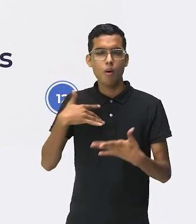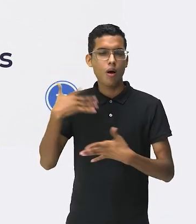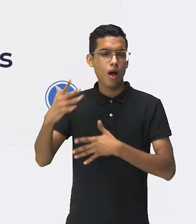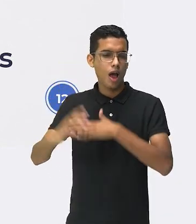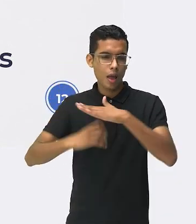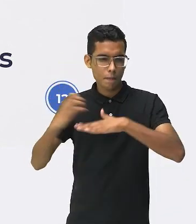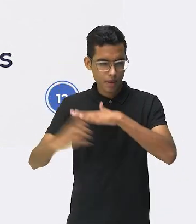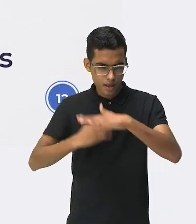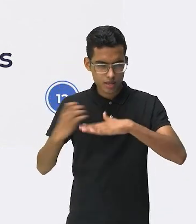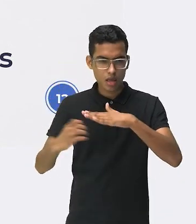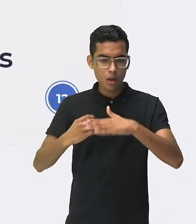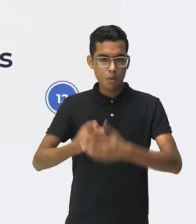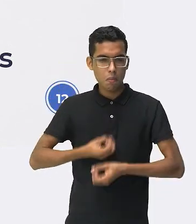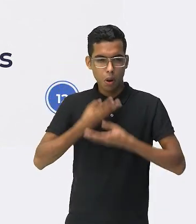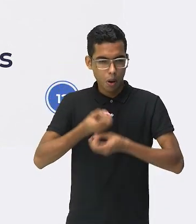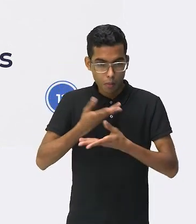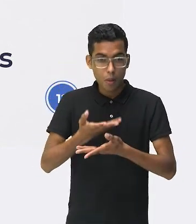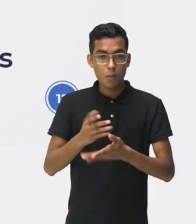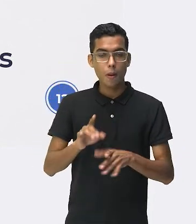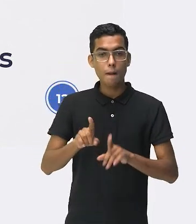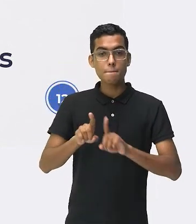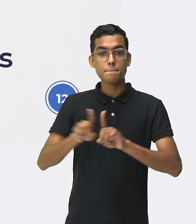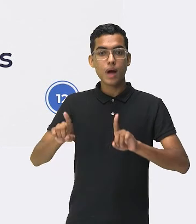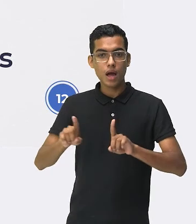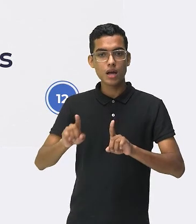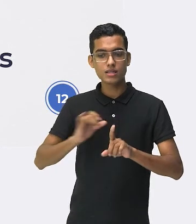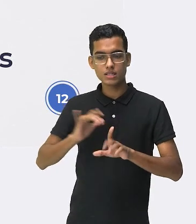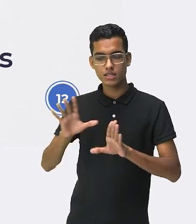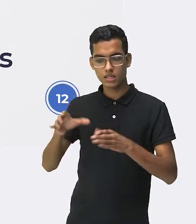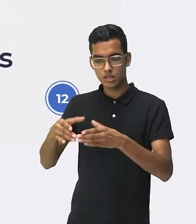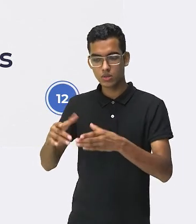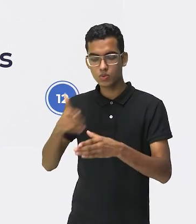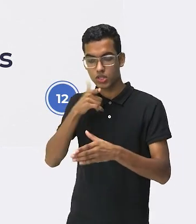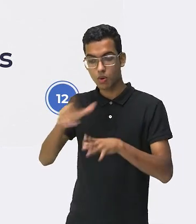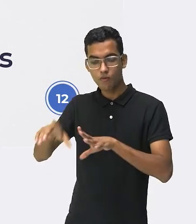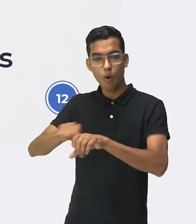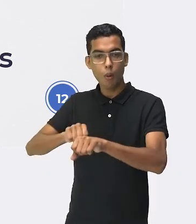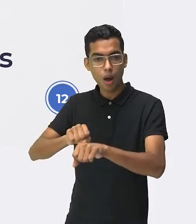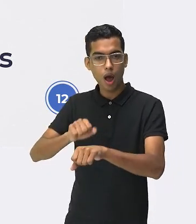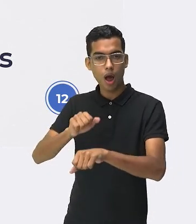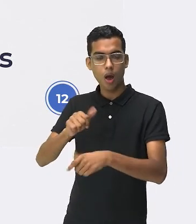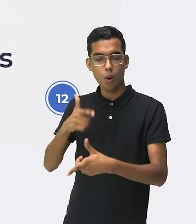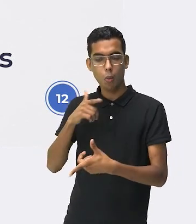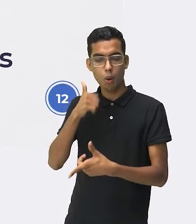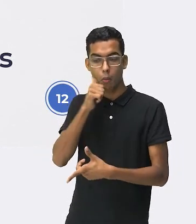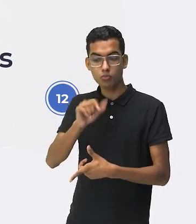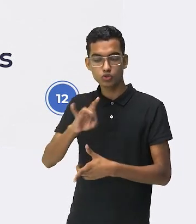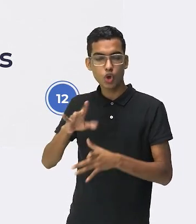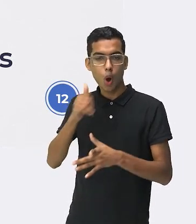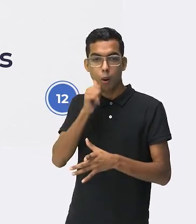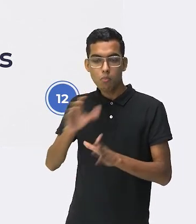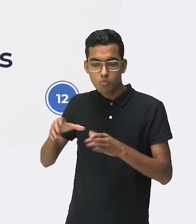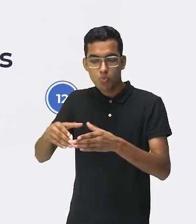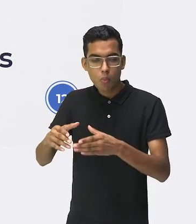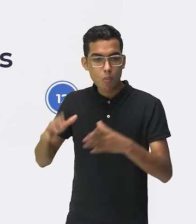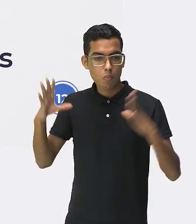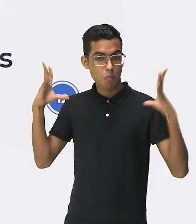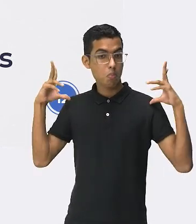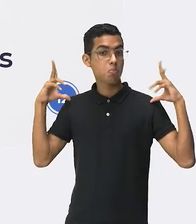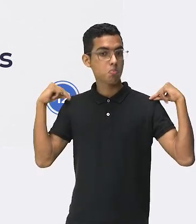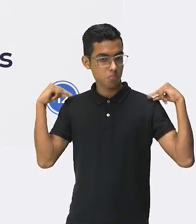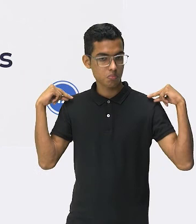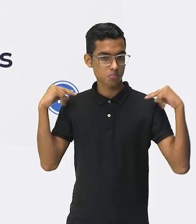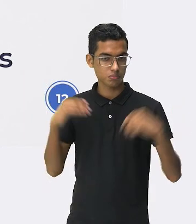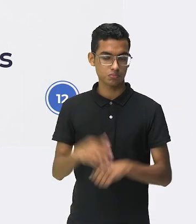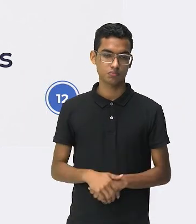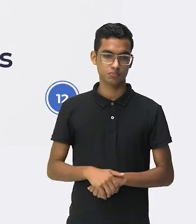mas que formou uma turma só de mulheres, né? Formou em piloto, tá bom? Piloto de avião e copiloto